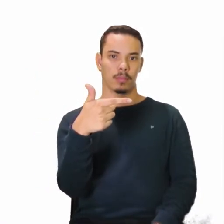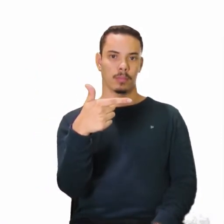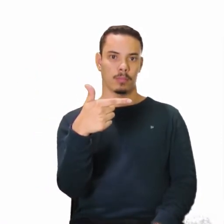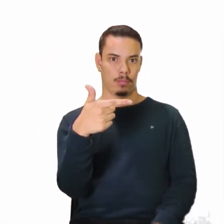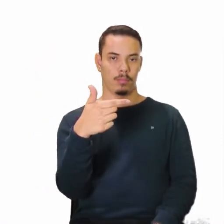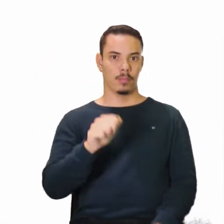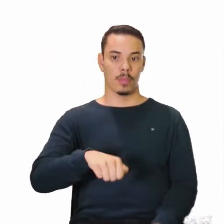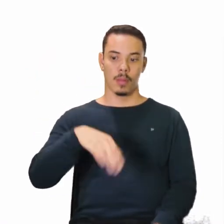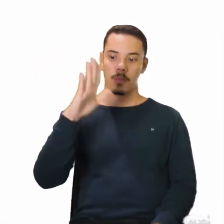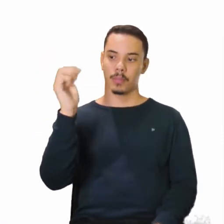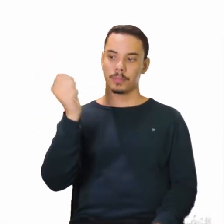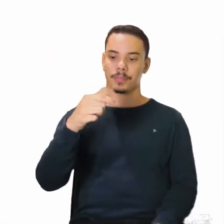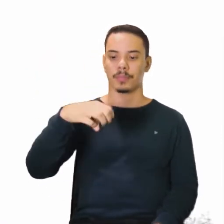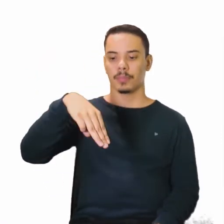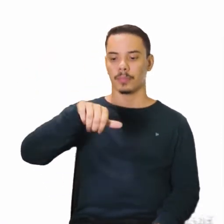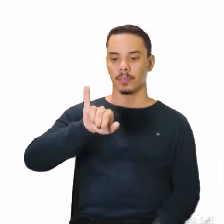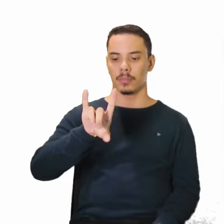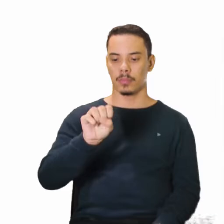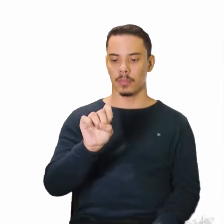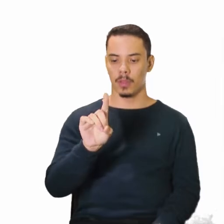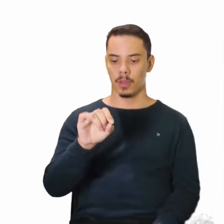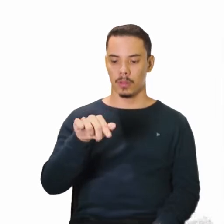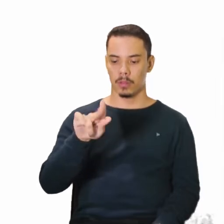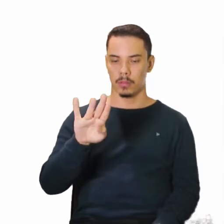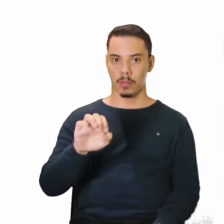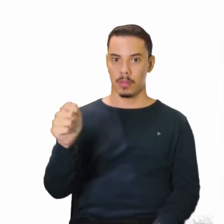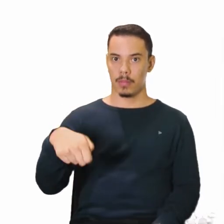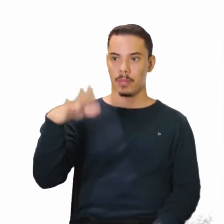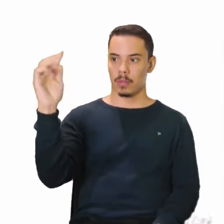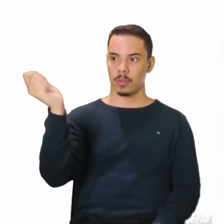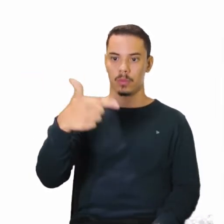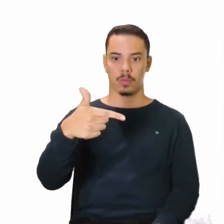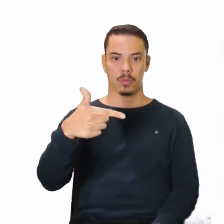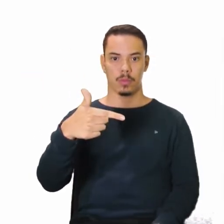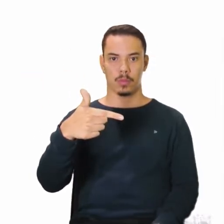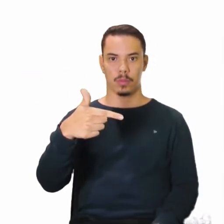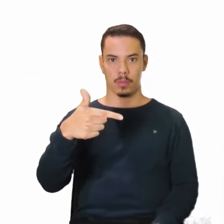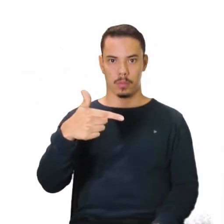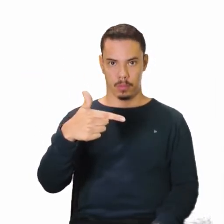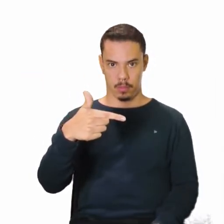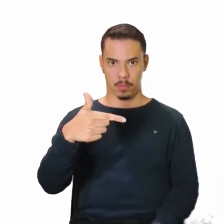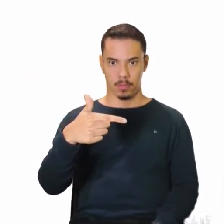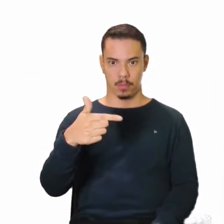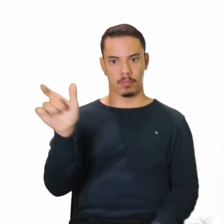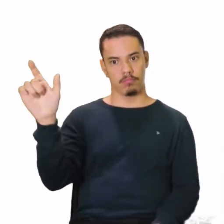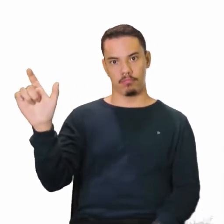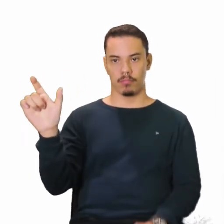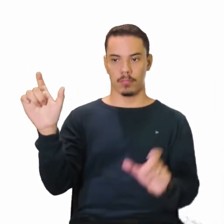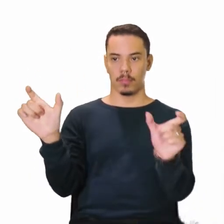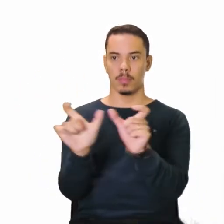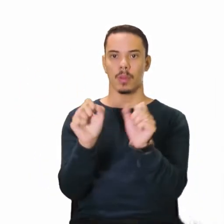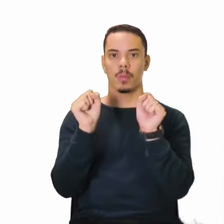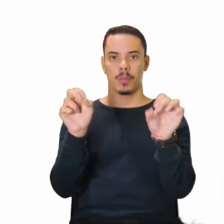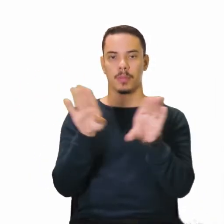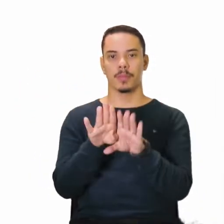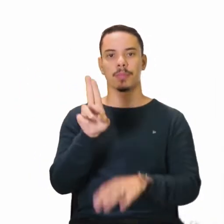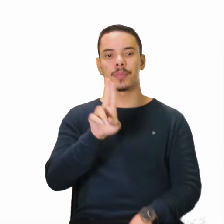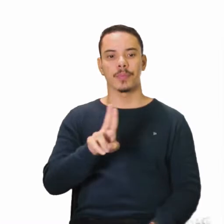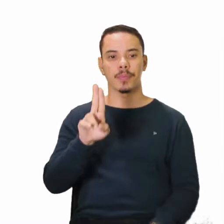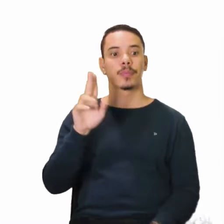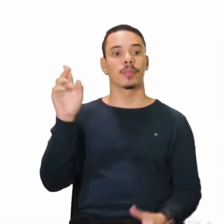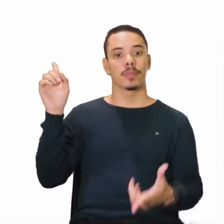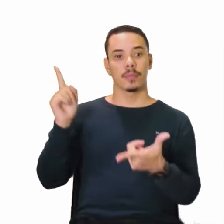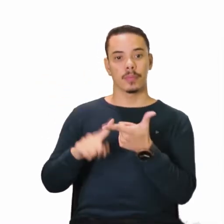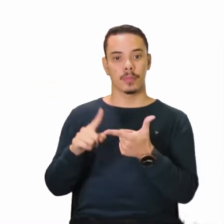Antônio. Então, essas 2 possibilidades, mais alto que ou do que, certo? Também